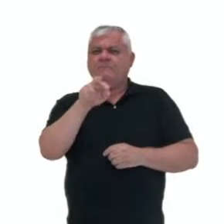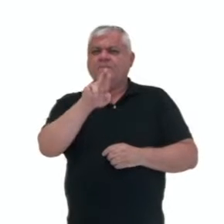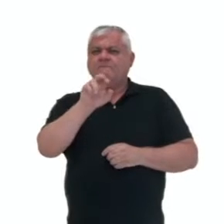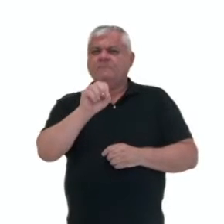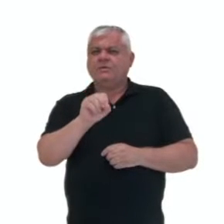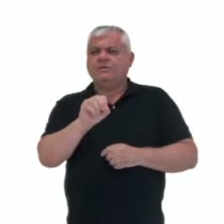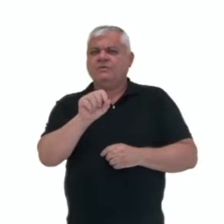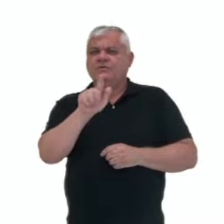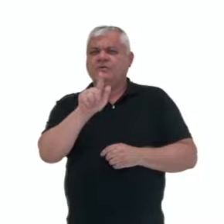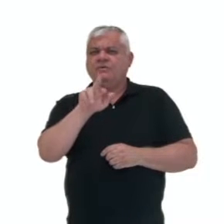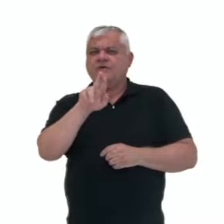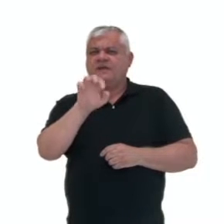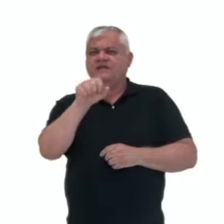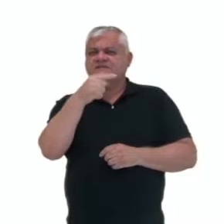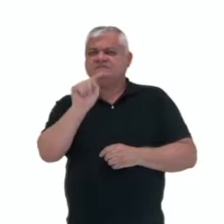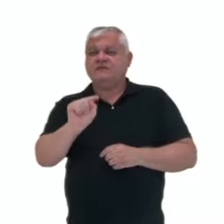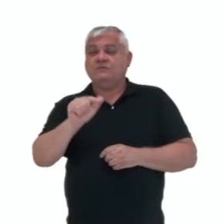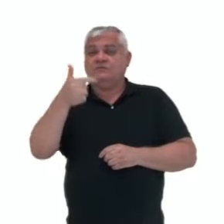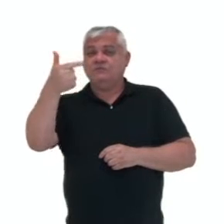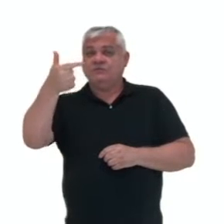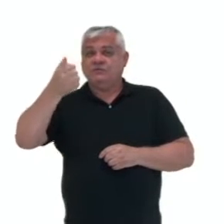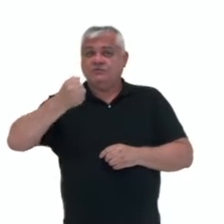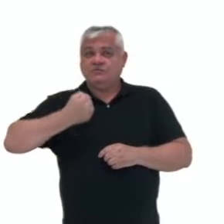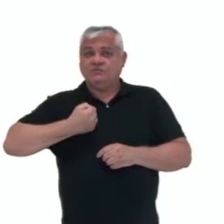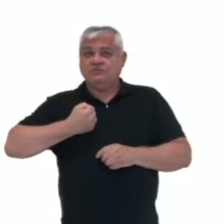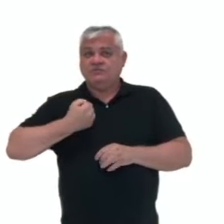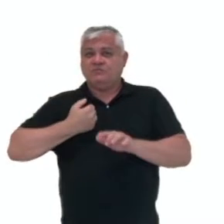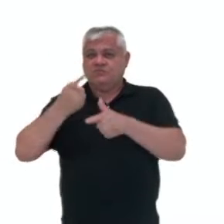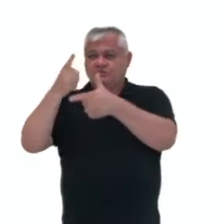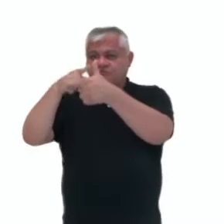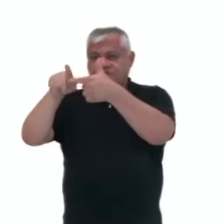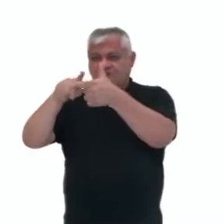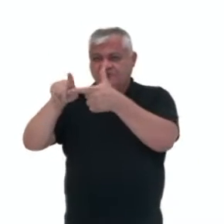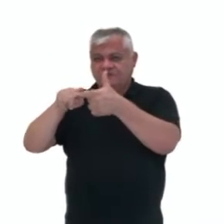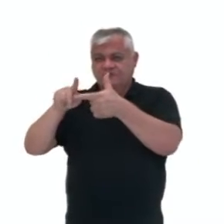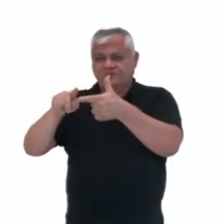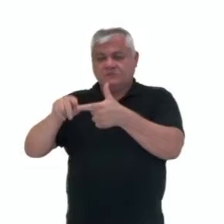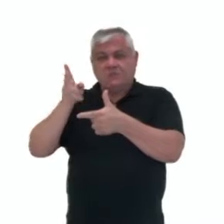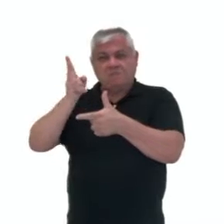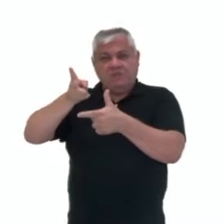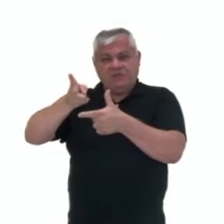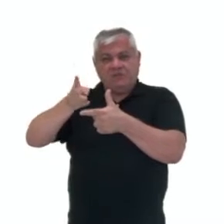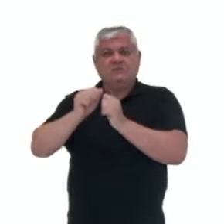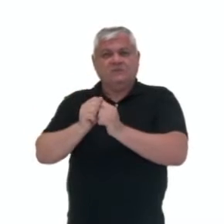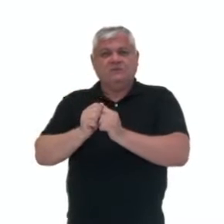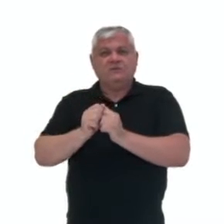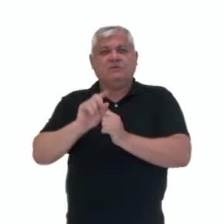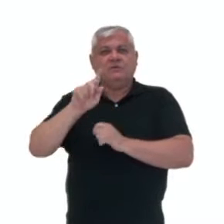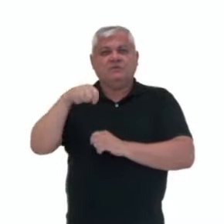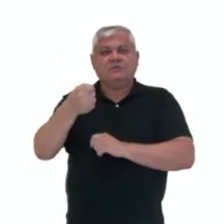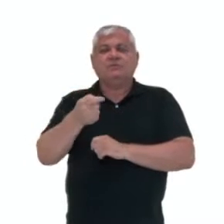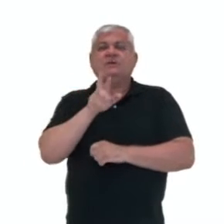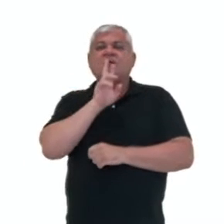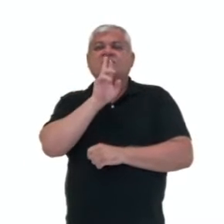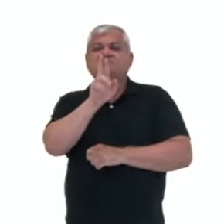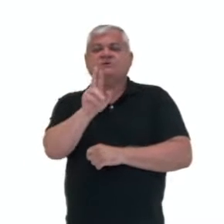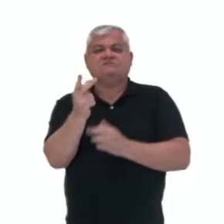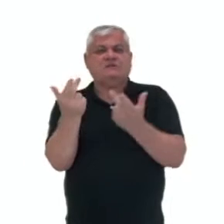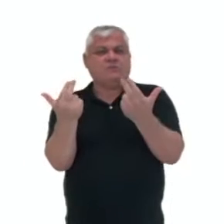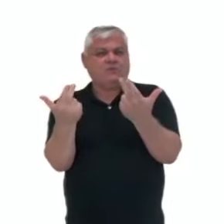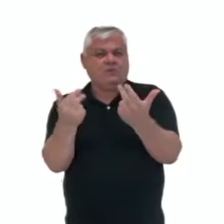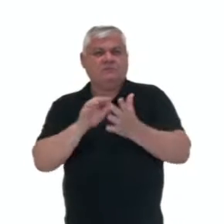a partir do segundo termo, se dividirmos qualquer termo pelo seu antecedente, obtivermos o mesmo